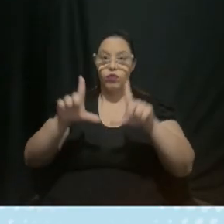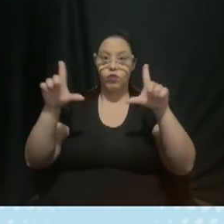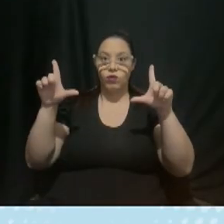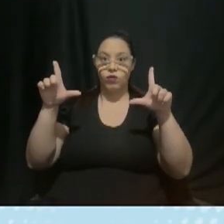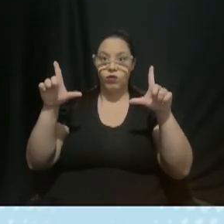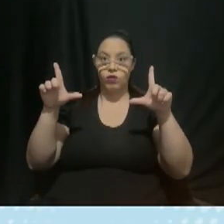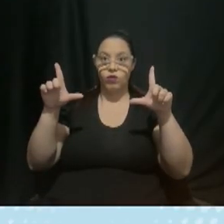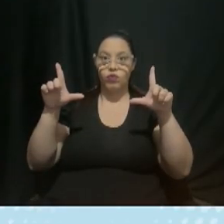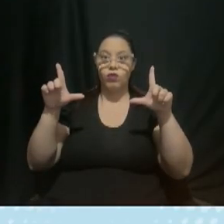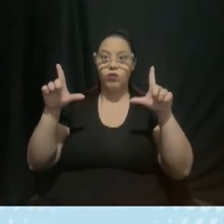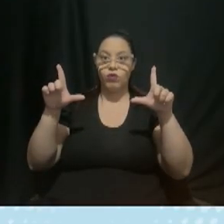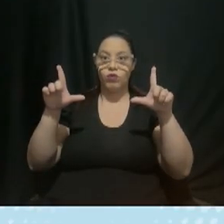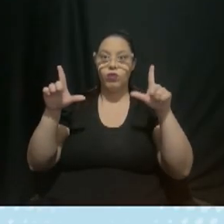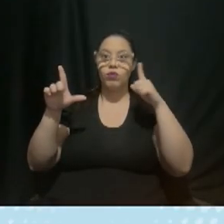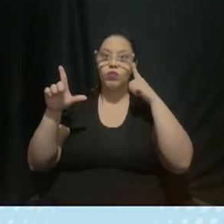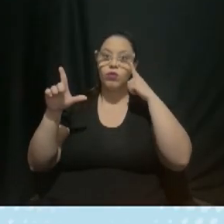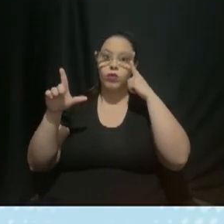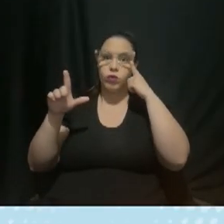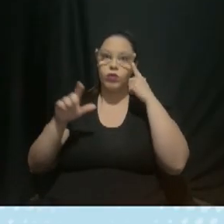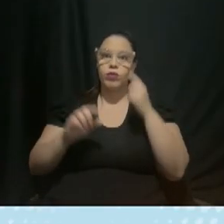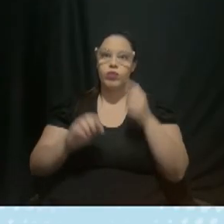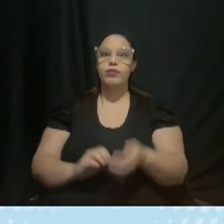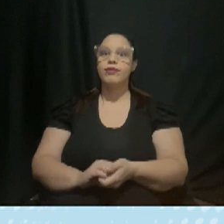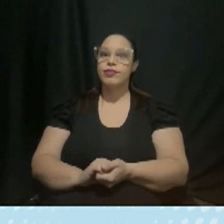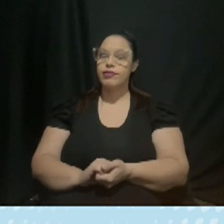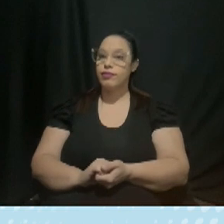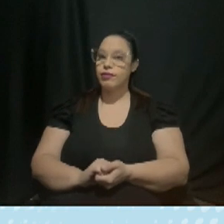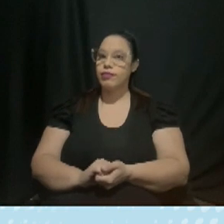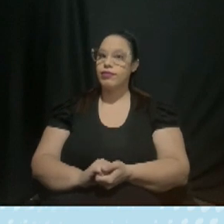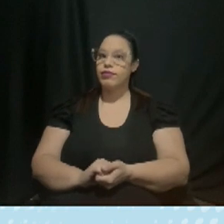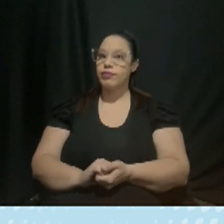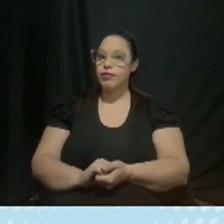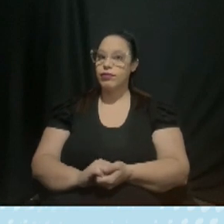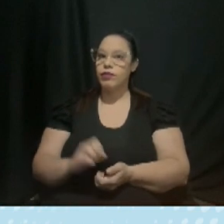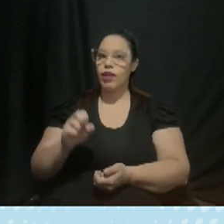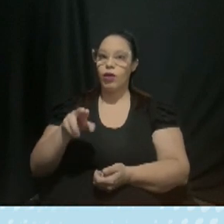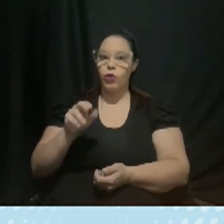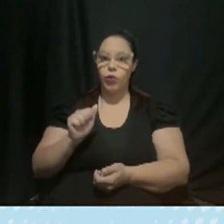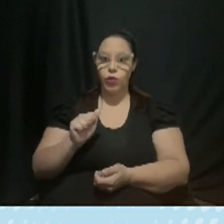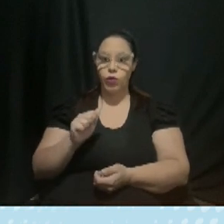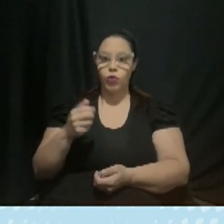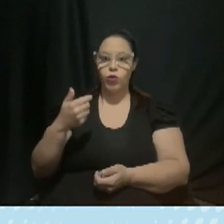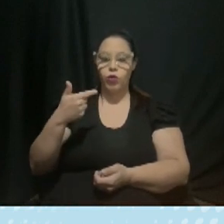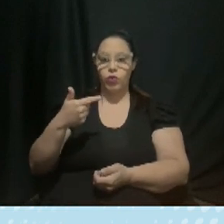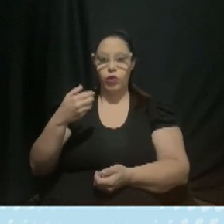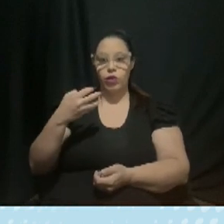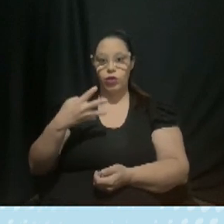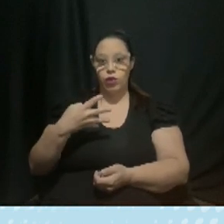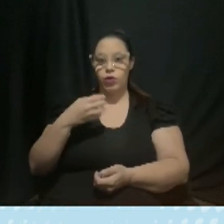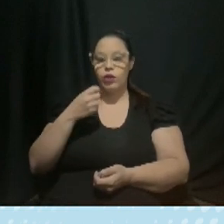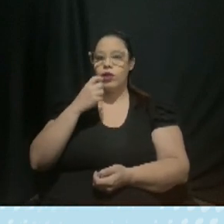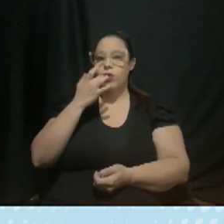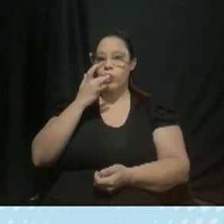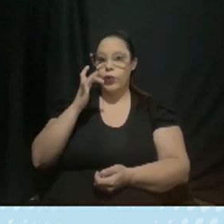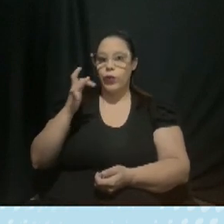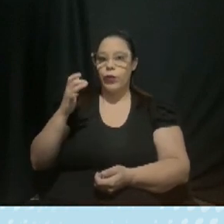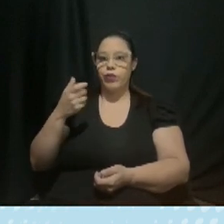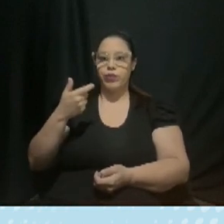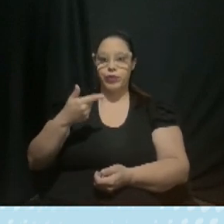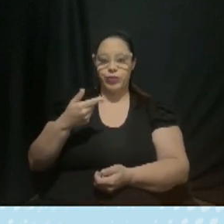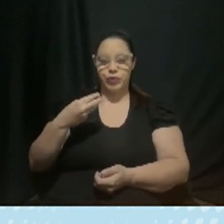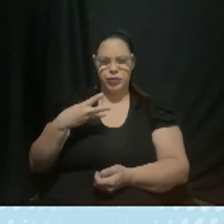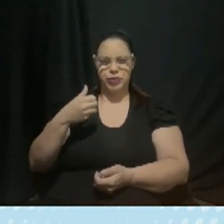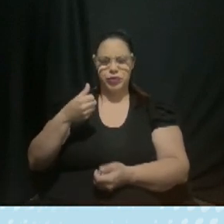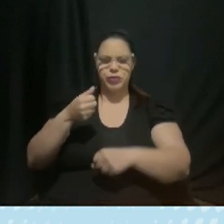Unidos assumiram a liderança em 24 medalhas de ouro, 31 de prata, 31 de bronze,